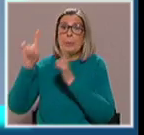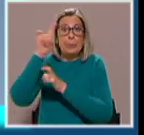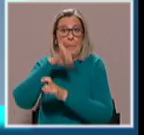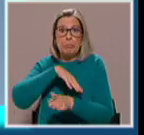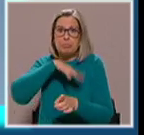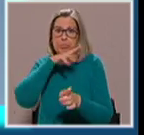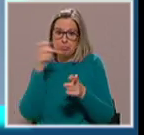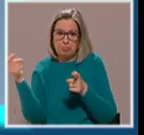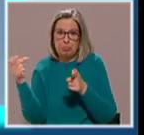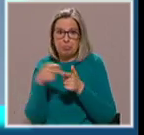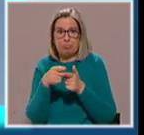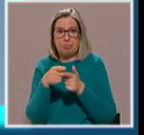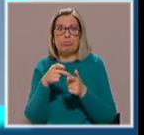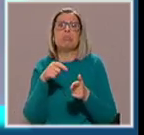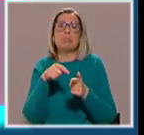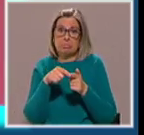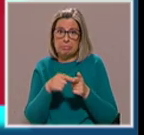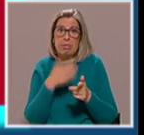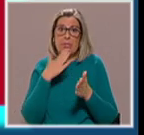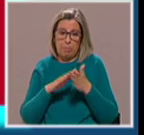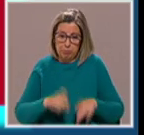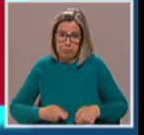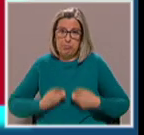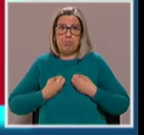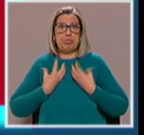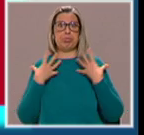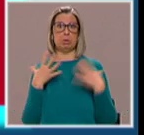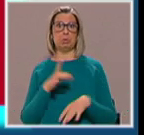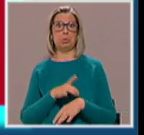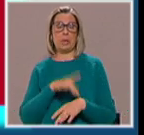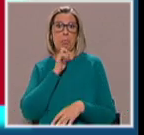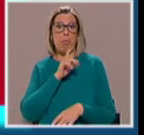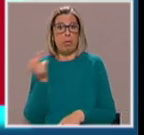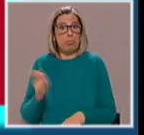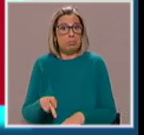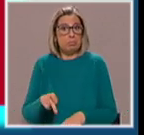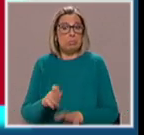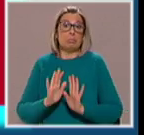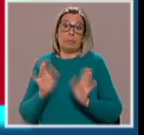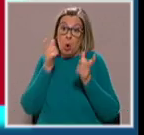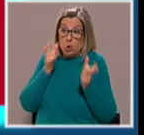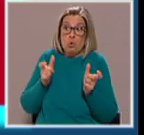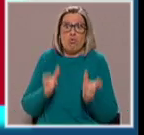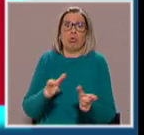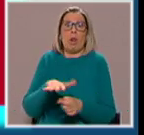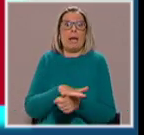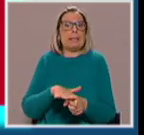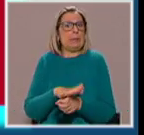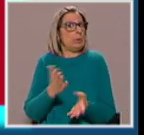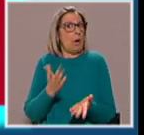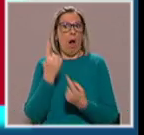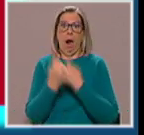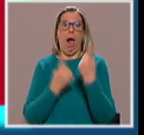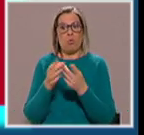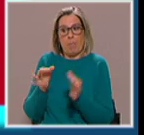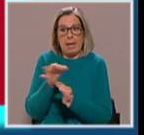que podem causar doenças. Para controlar estas situações, algumas células sanguíneas